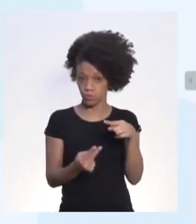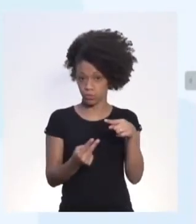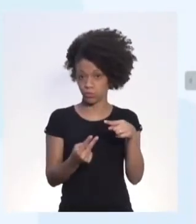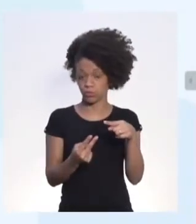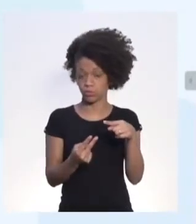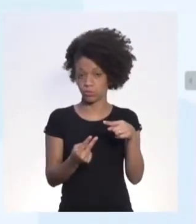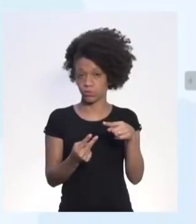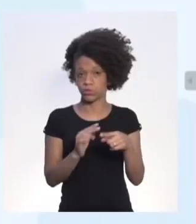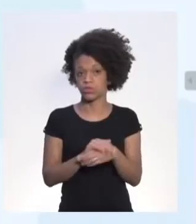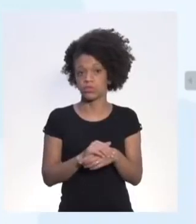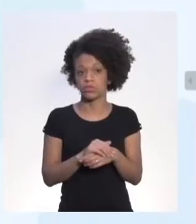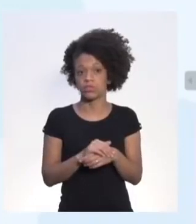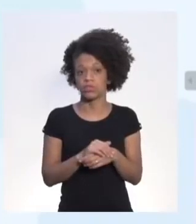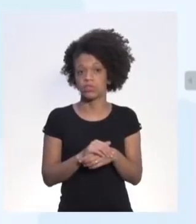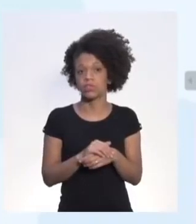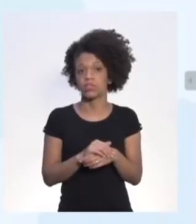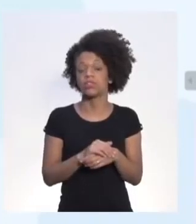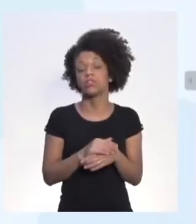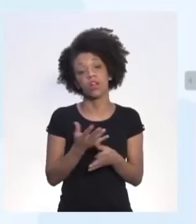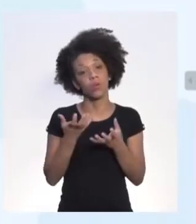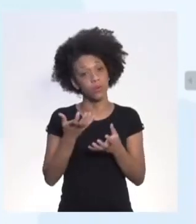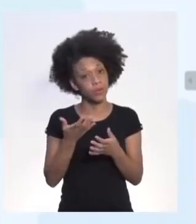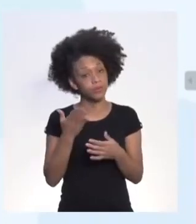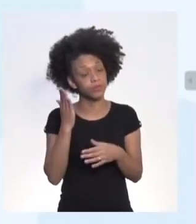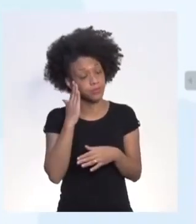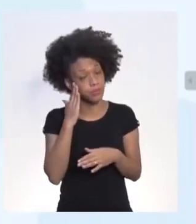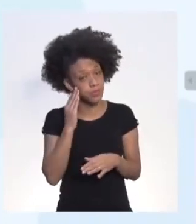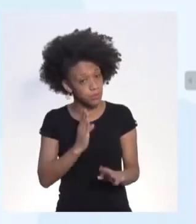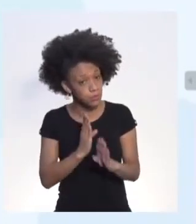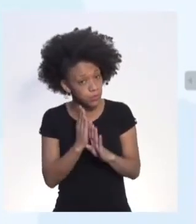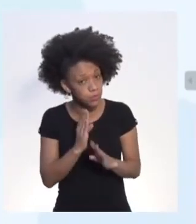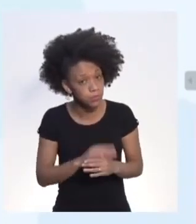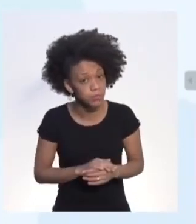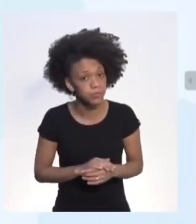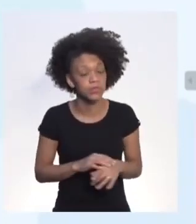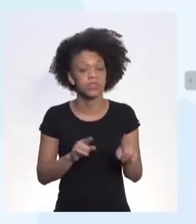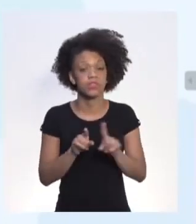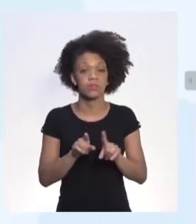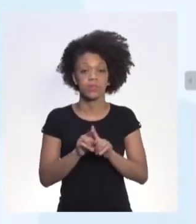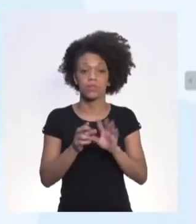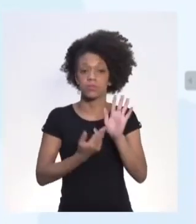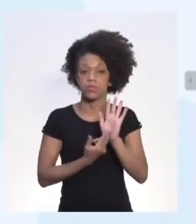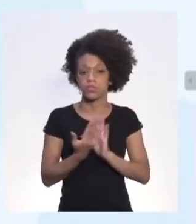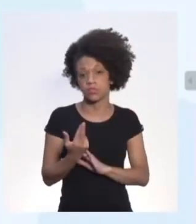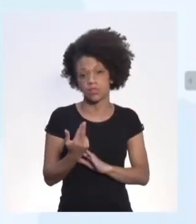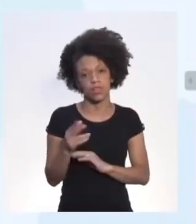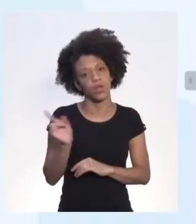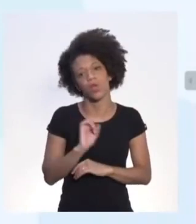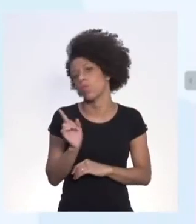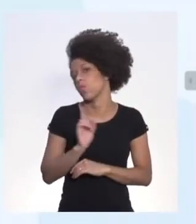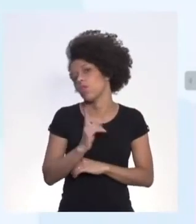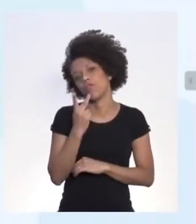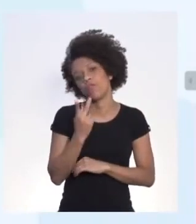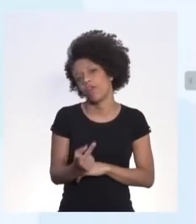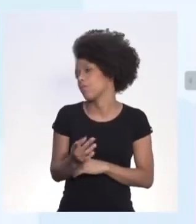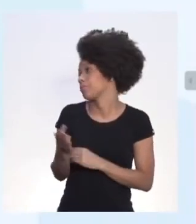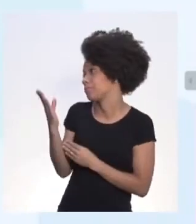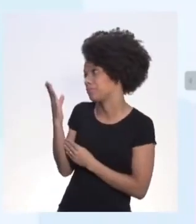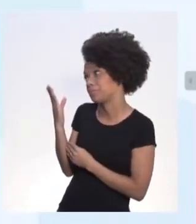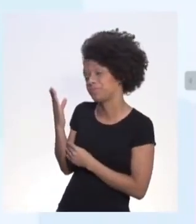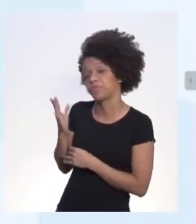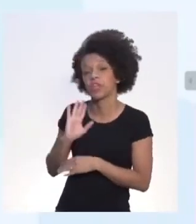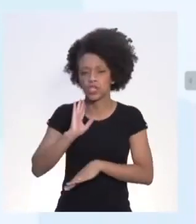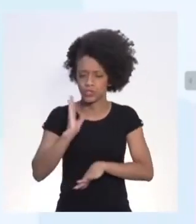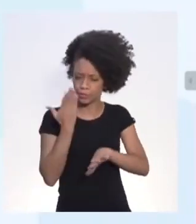alguma, então 1/2, quero saber se eu encontro alguma, e eu quero essa representação aqui, ó. Eu não vou falar, como vocês já estão